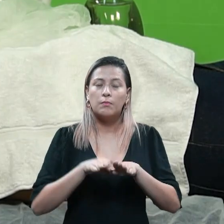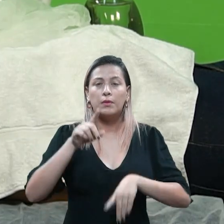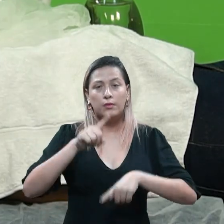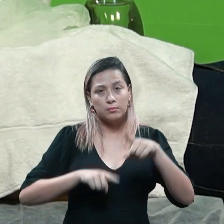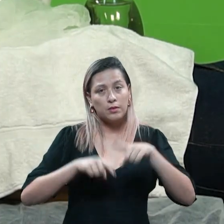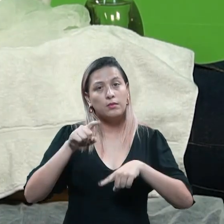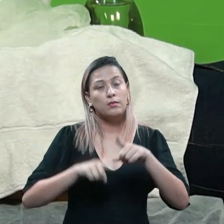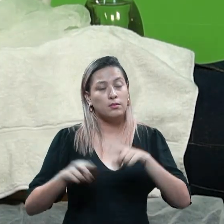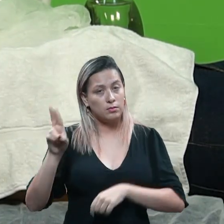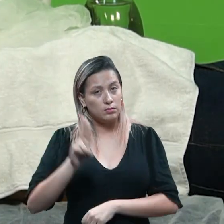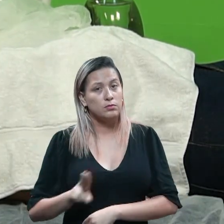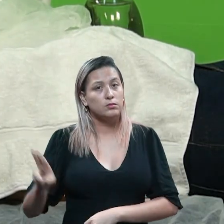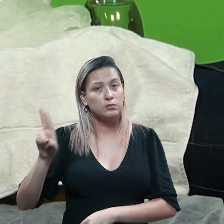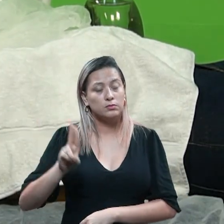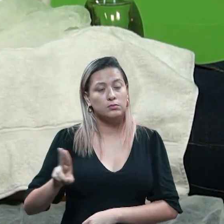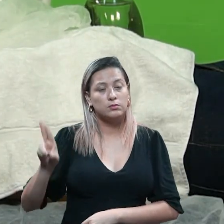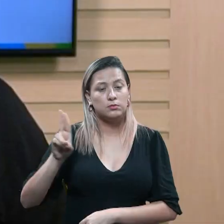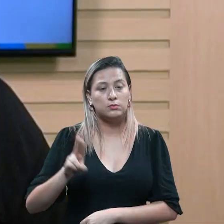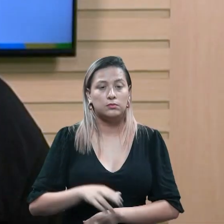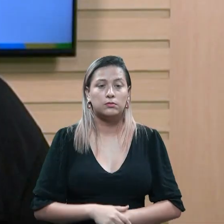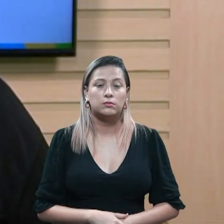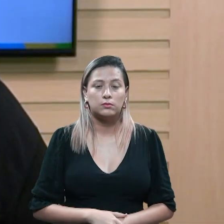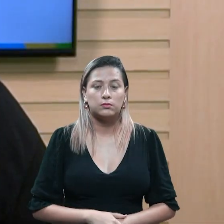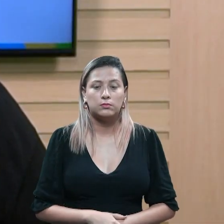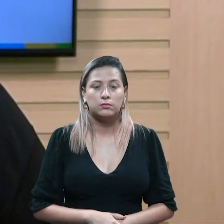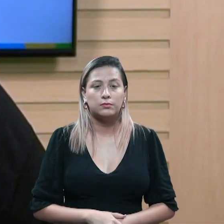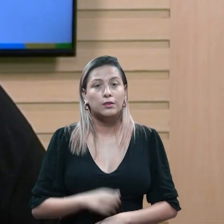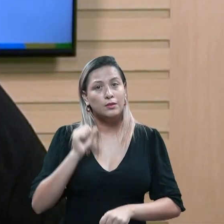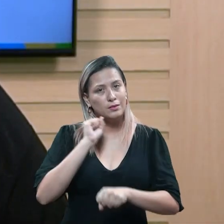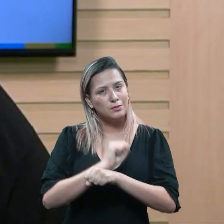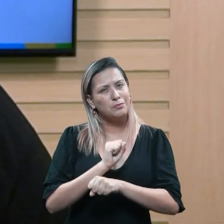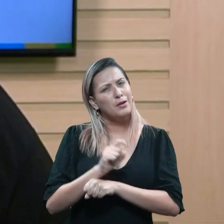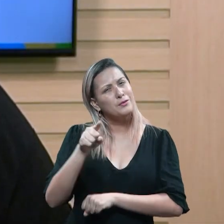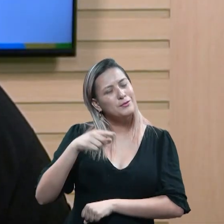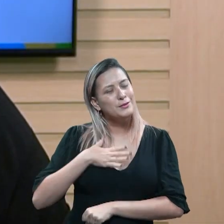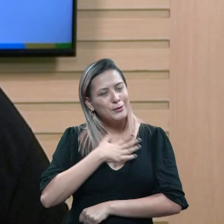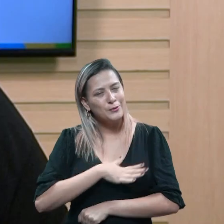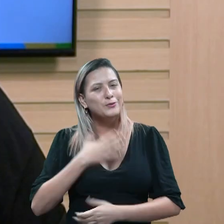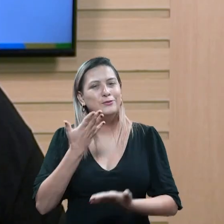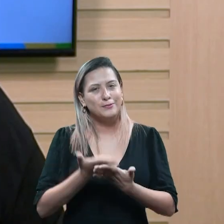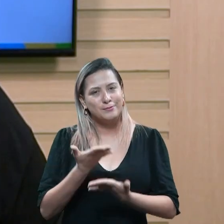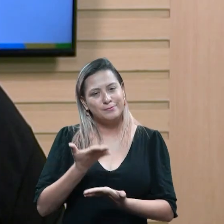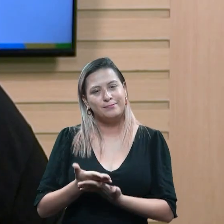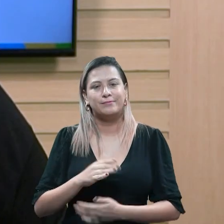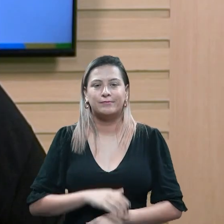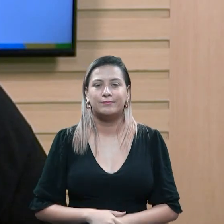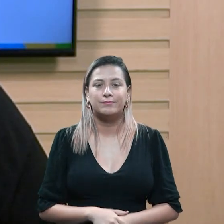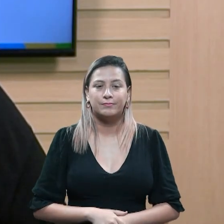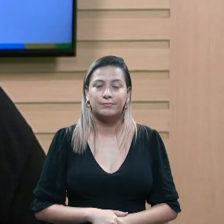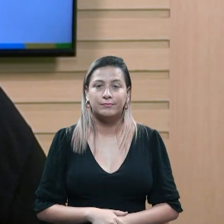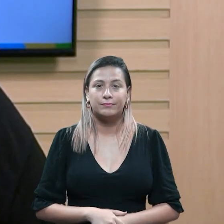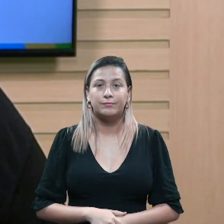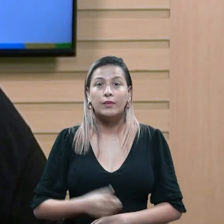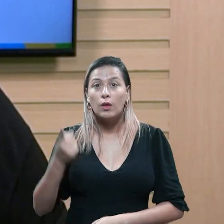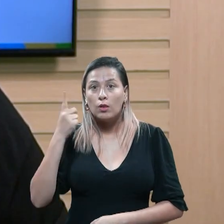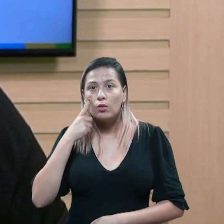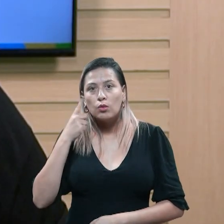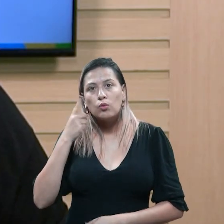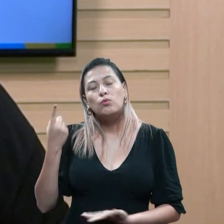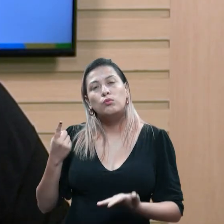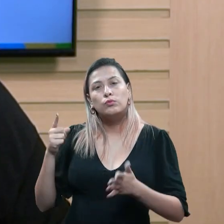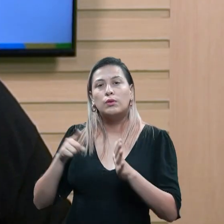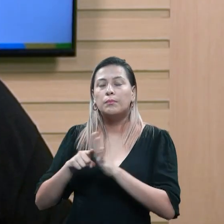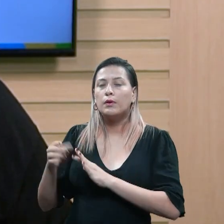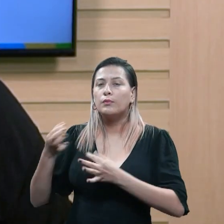que eu utilizei, certo? Espero que você tenha gostado da aula. Não deixe de enviar suas dúvidas e